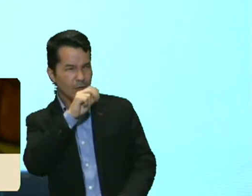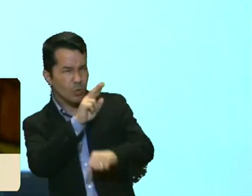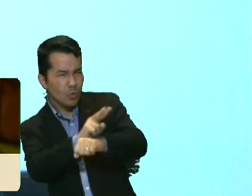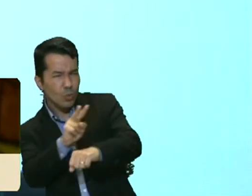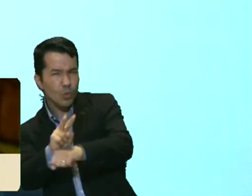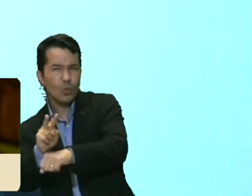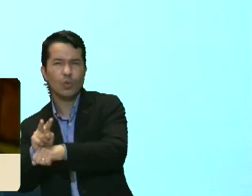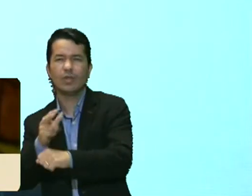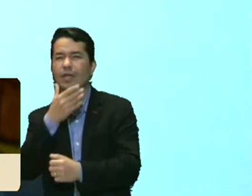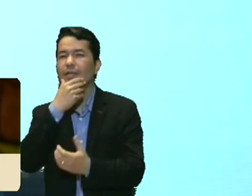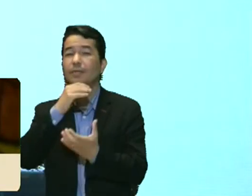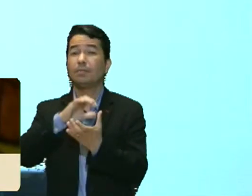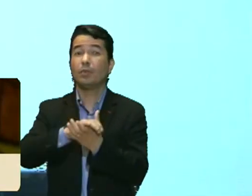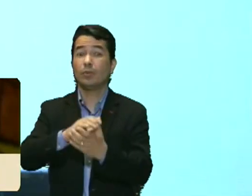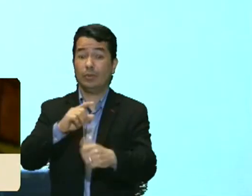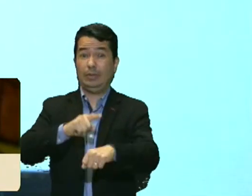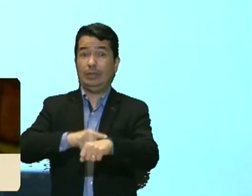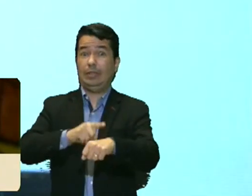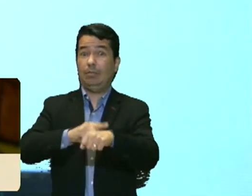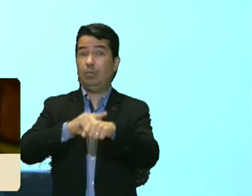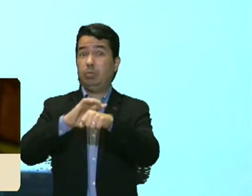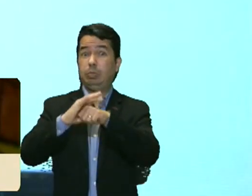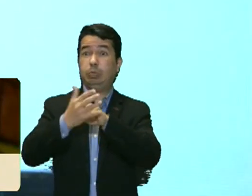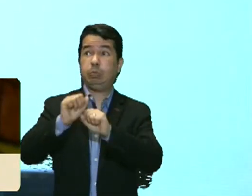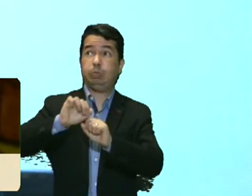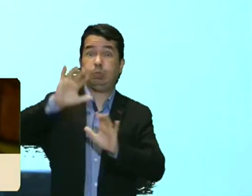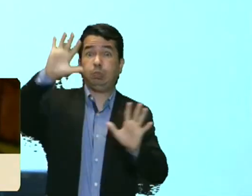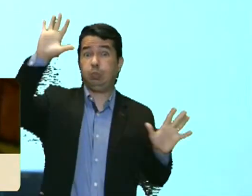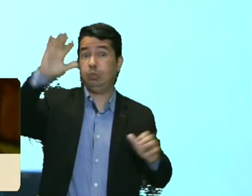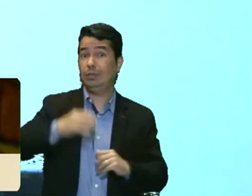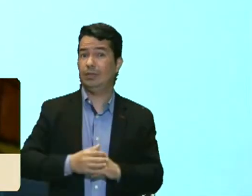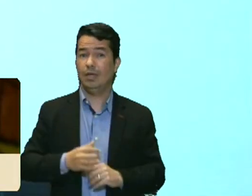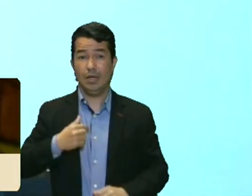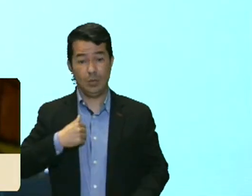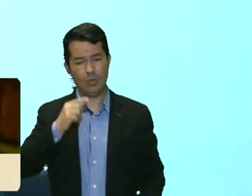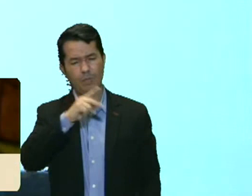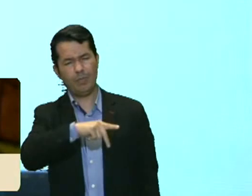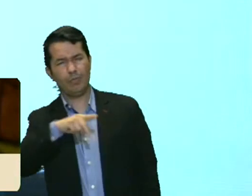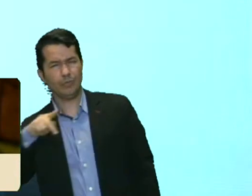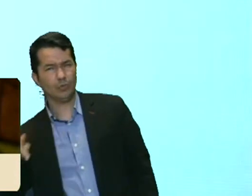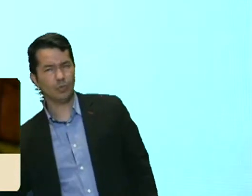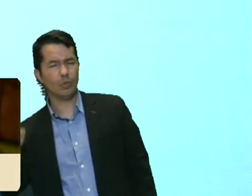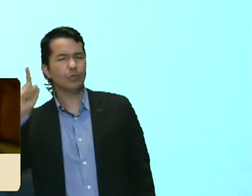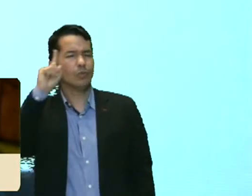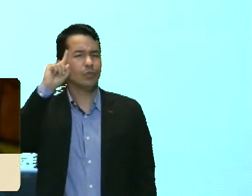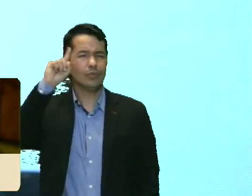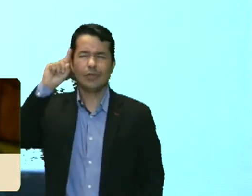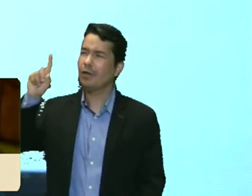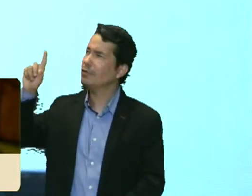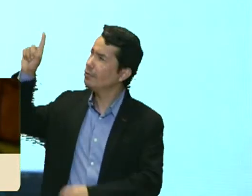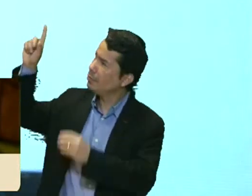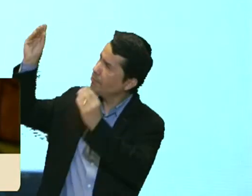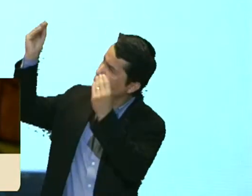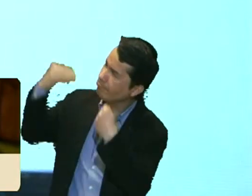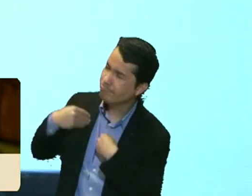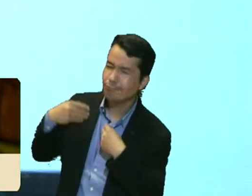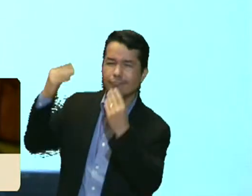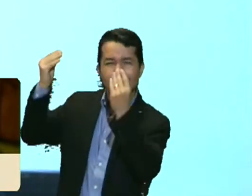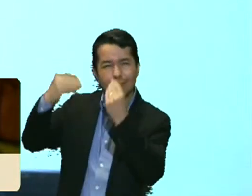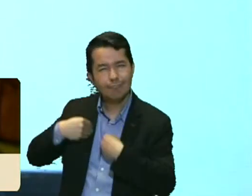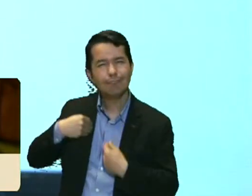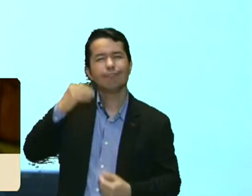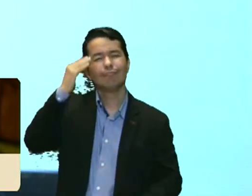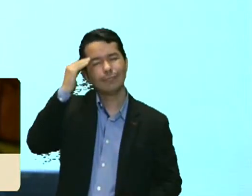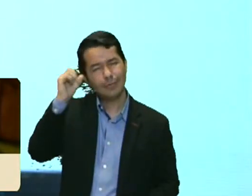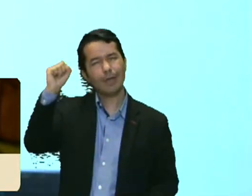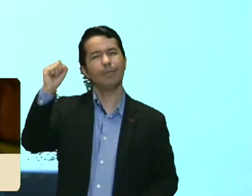plena pandemia. Sou professor e a cada dia venho recebendo sabedoria para lidar com